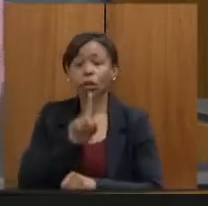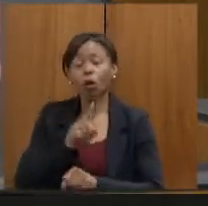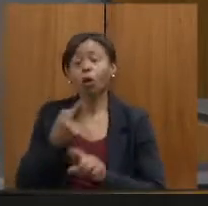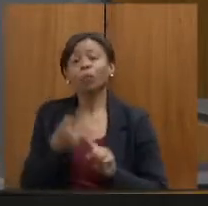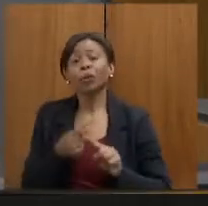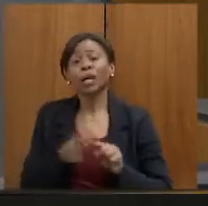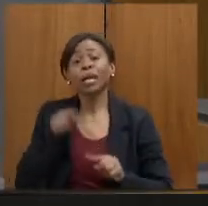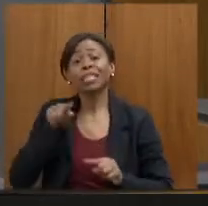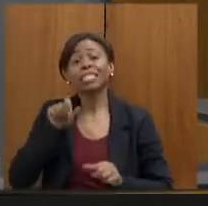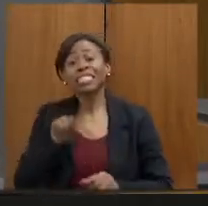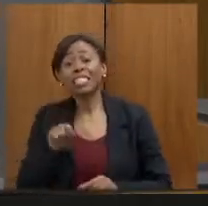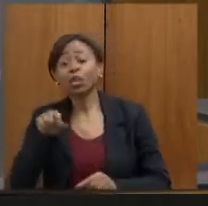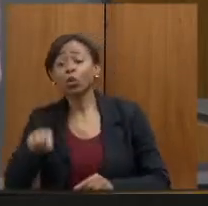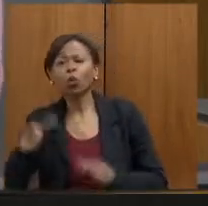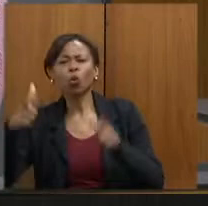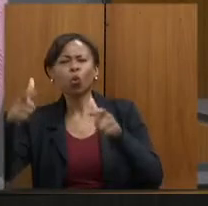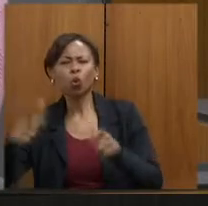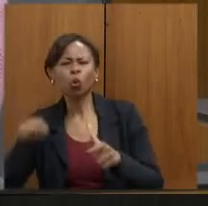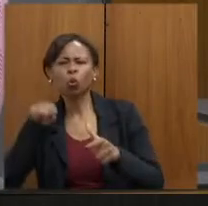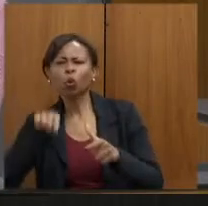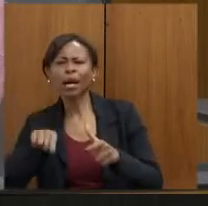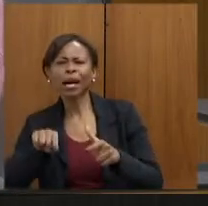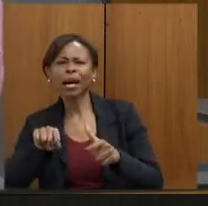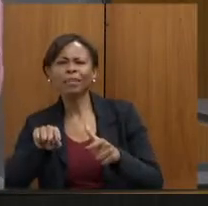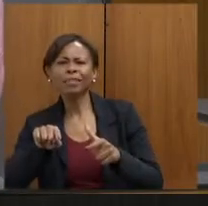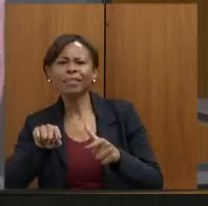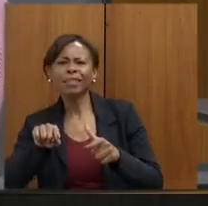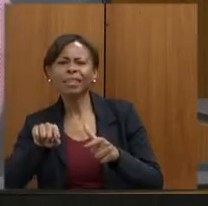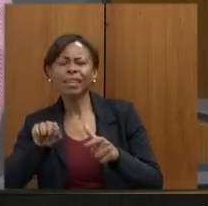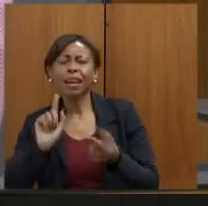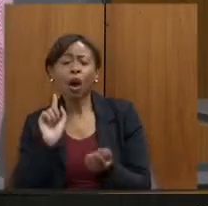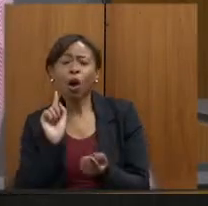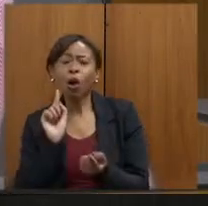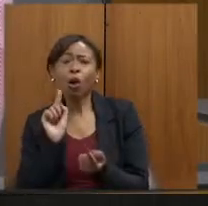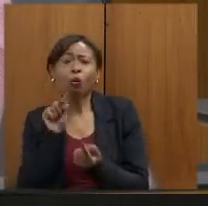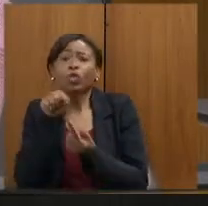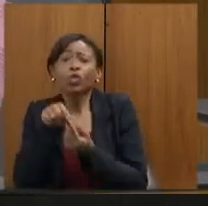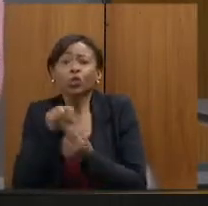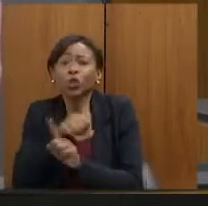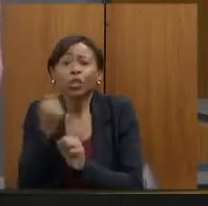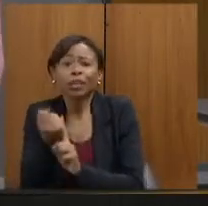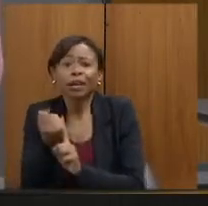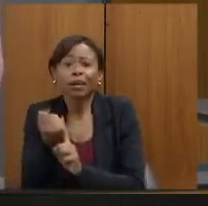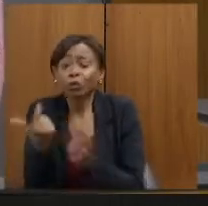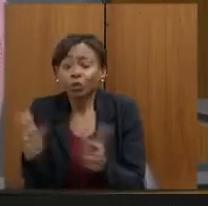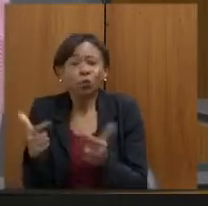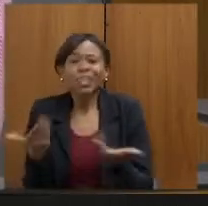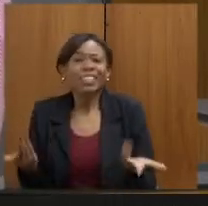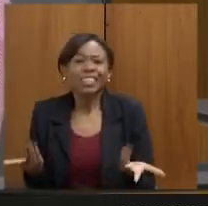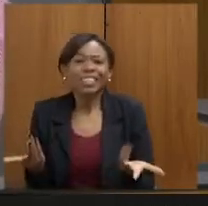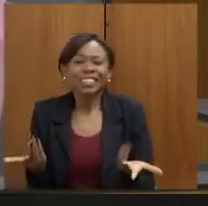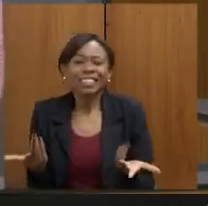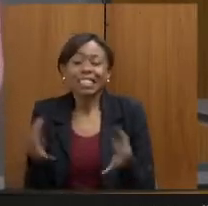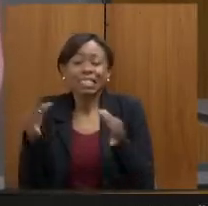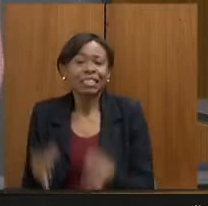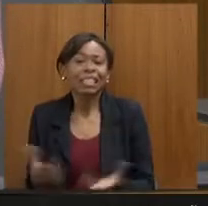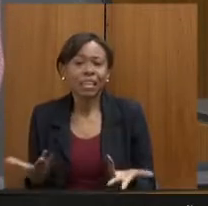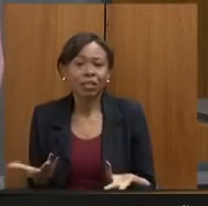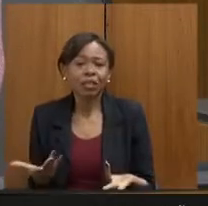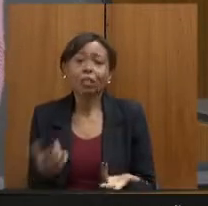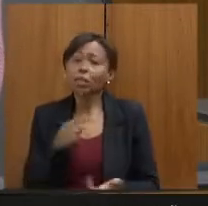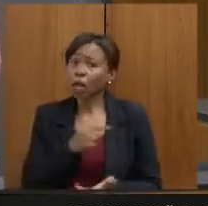social da propriedade não está sendo cumprida na a Constituição Federal determina qual é a função social da propriedade